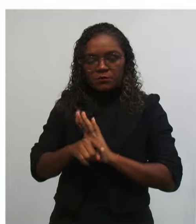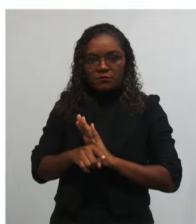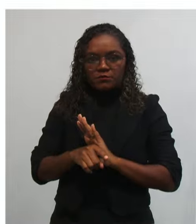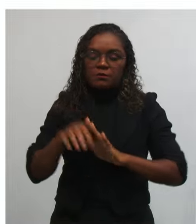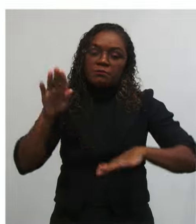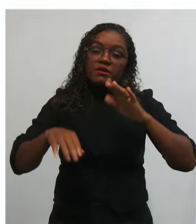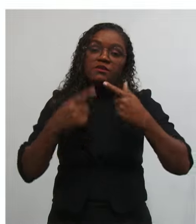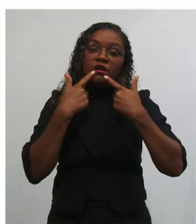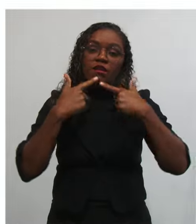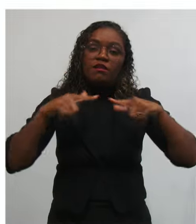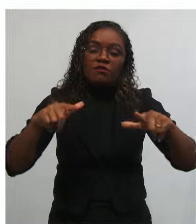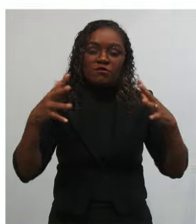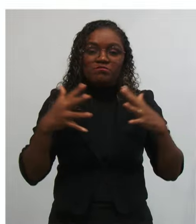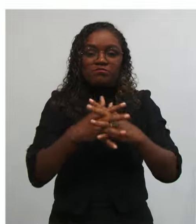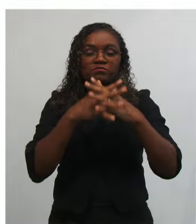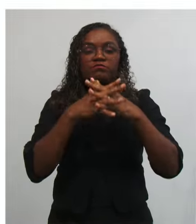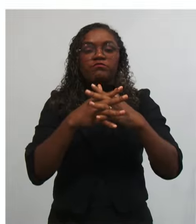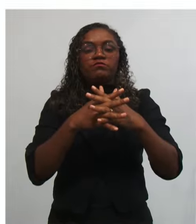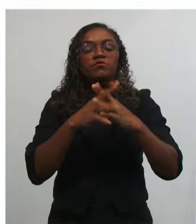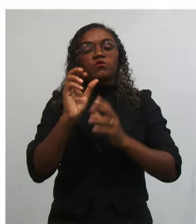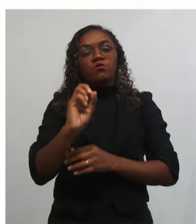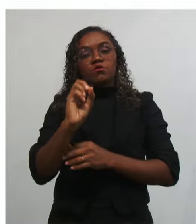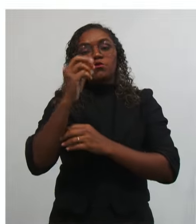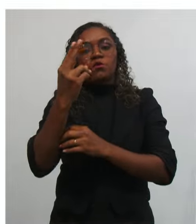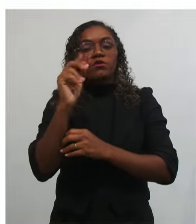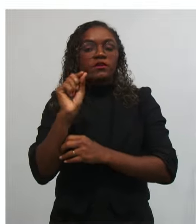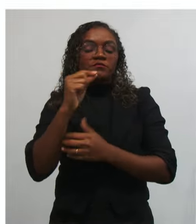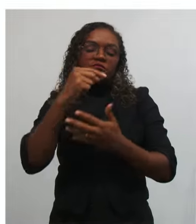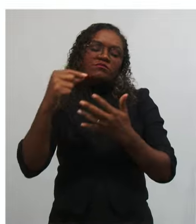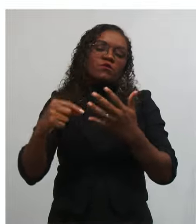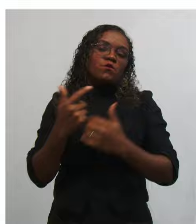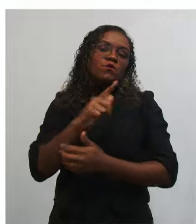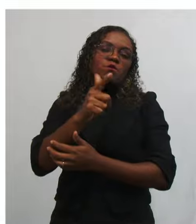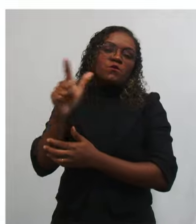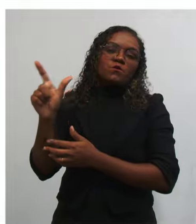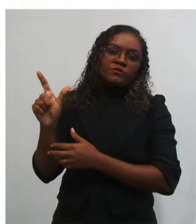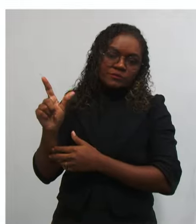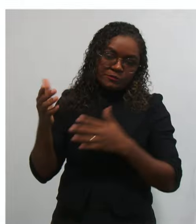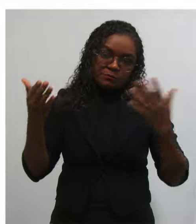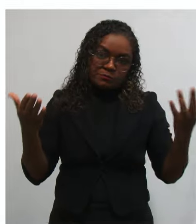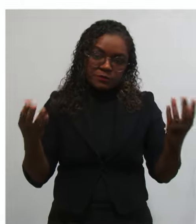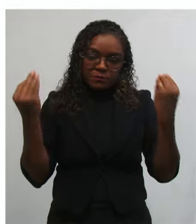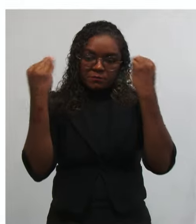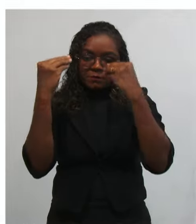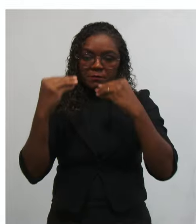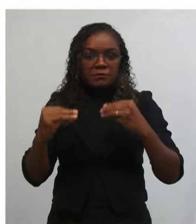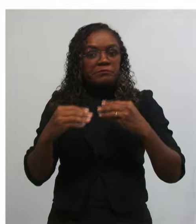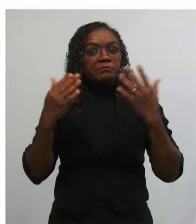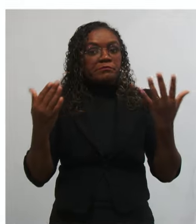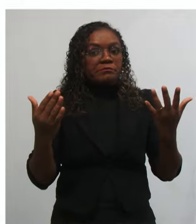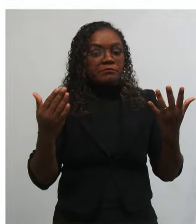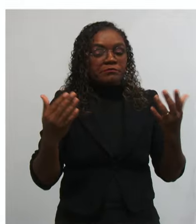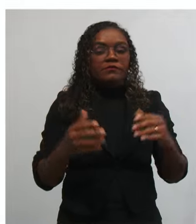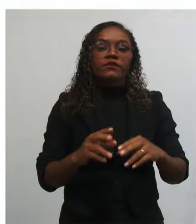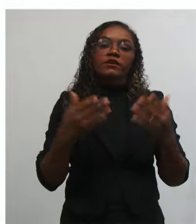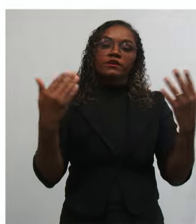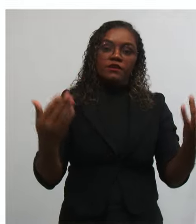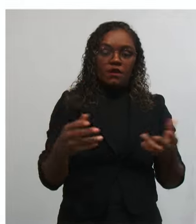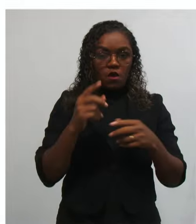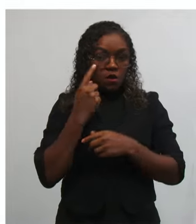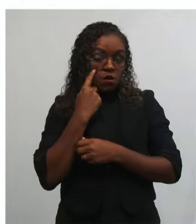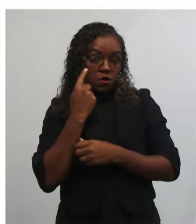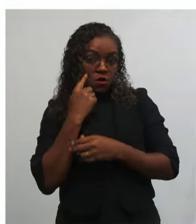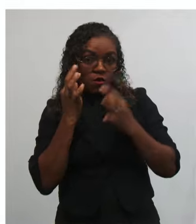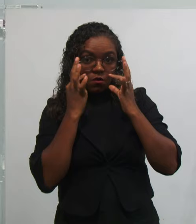linguagem da complexidade ou de outros fatores inseridos indevidamente na questão neste ponto eu quero chamar sua